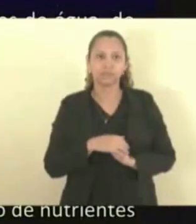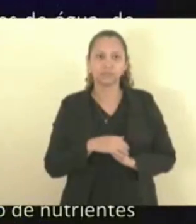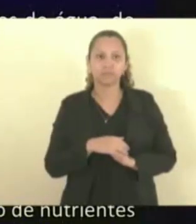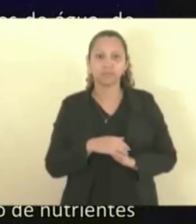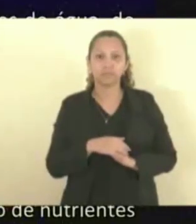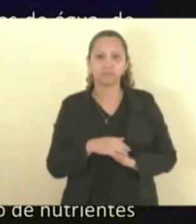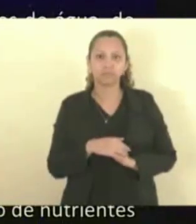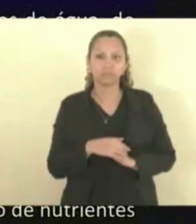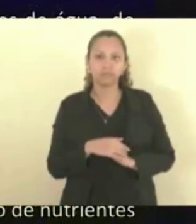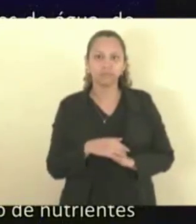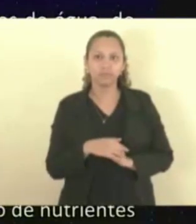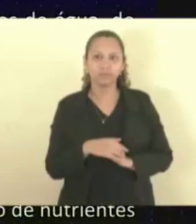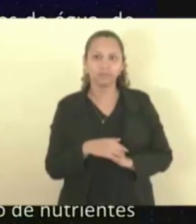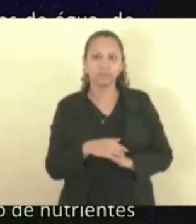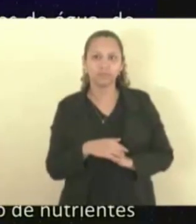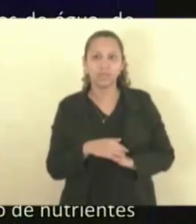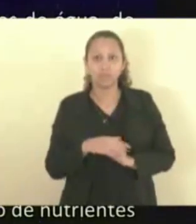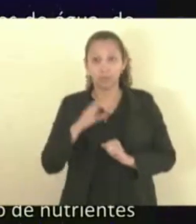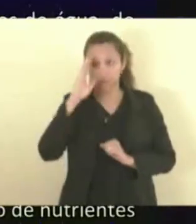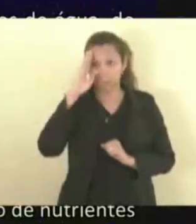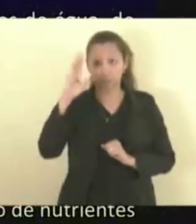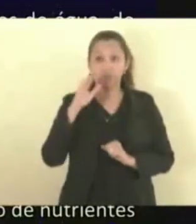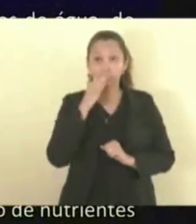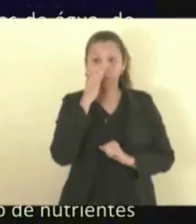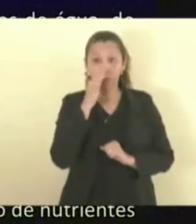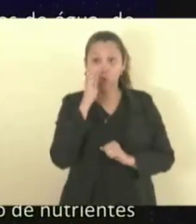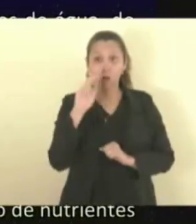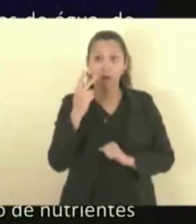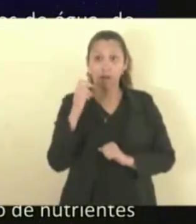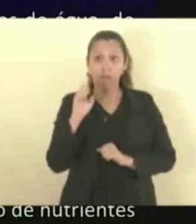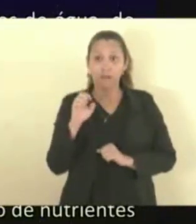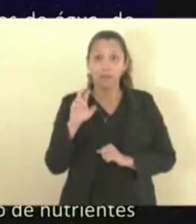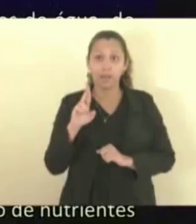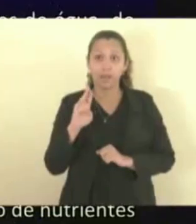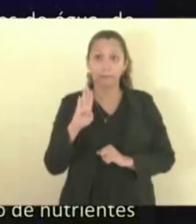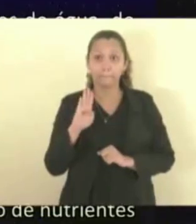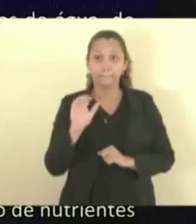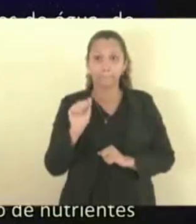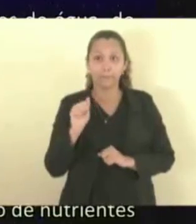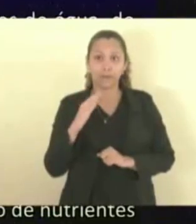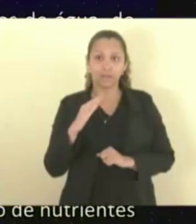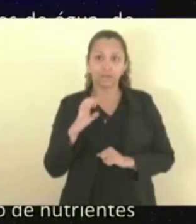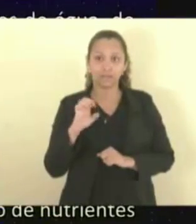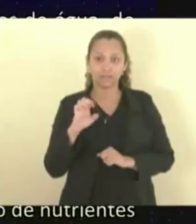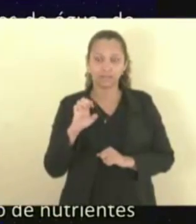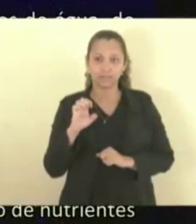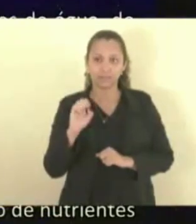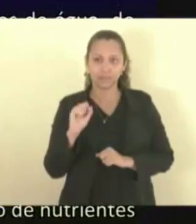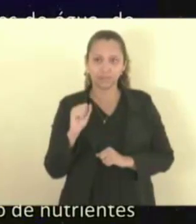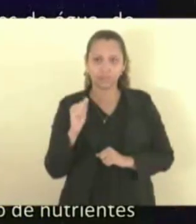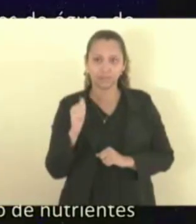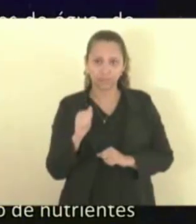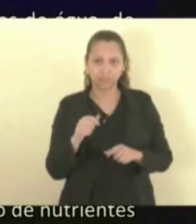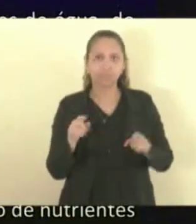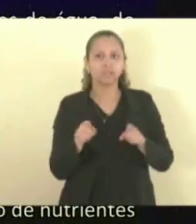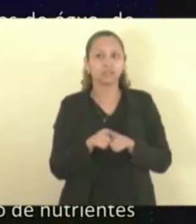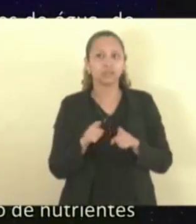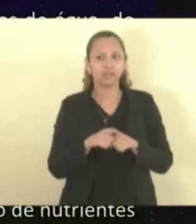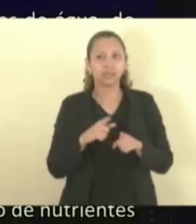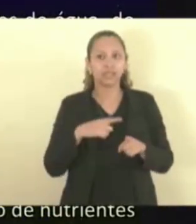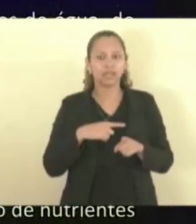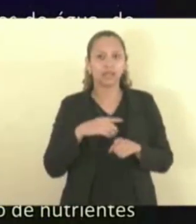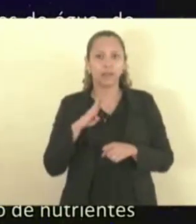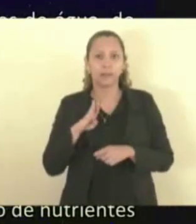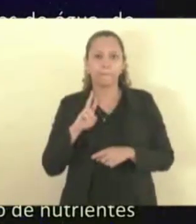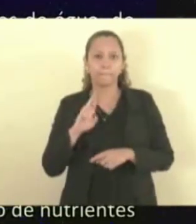herbáceas, né? Essas áreas úmidas são sistemas transicionais entre os sistemas aquáticos, como brejos e lagoas, e até mesmo